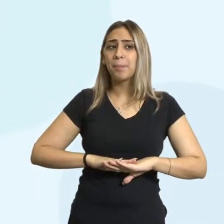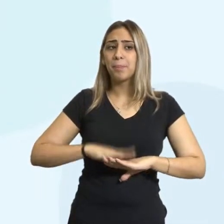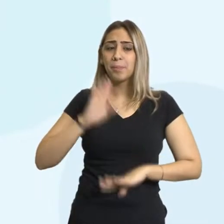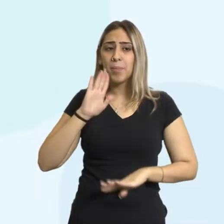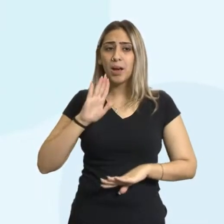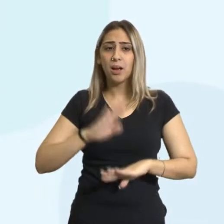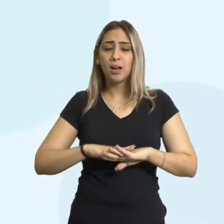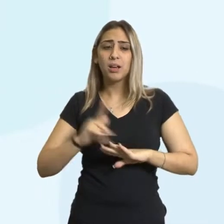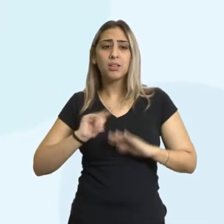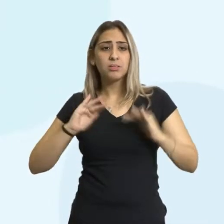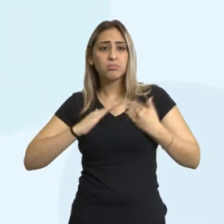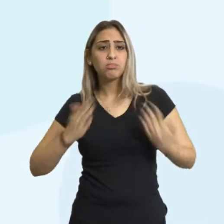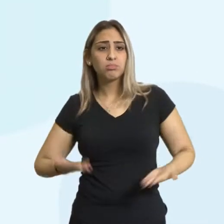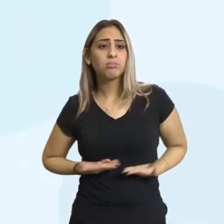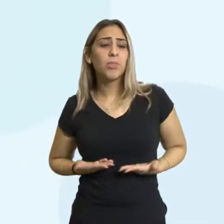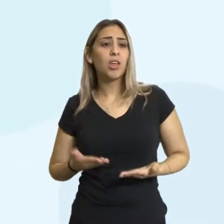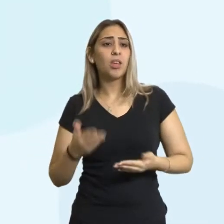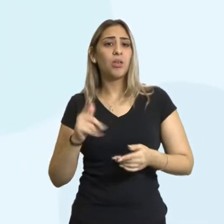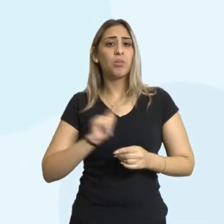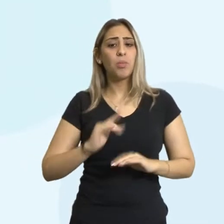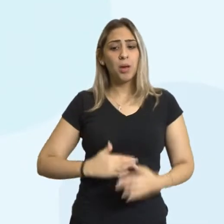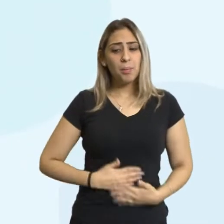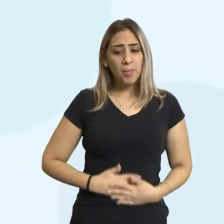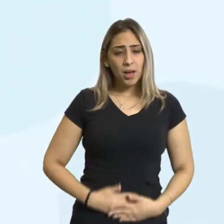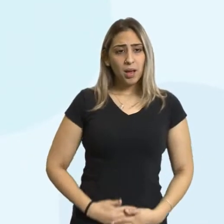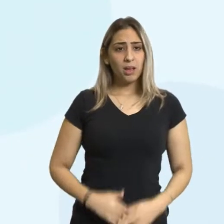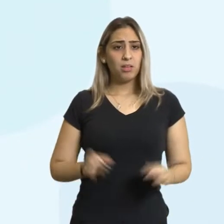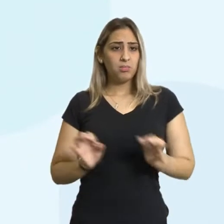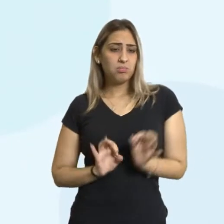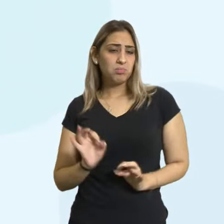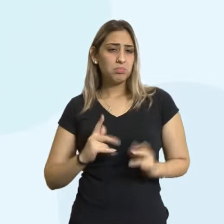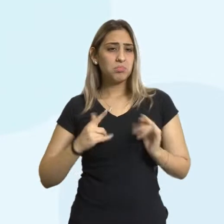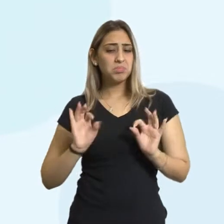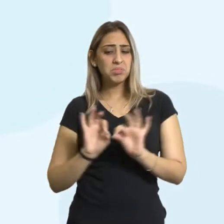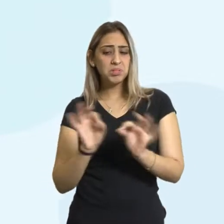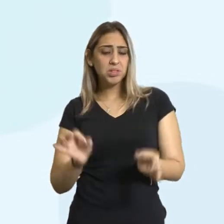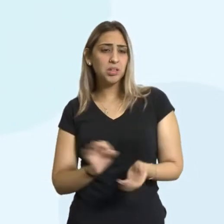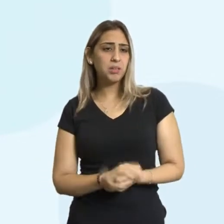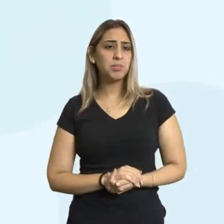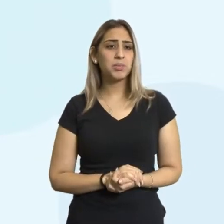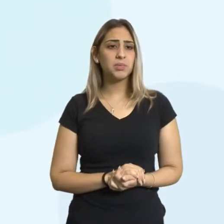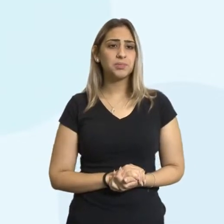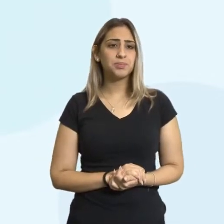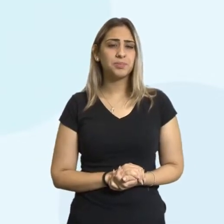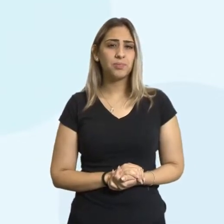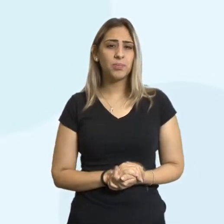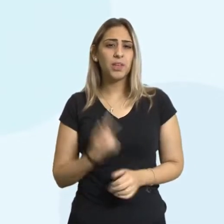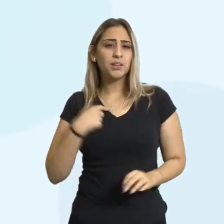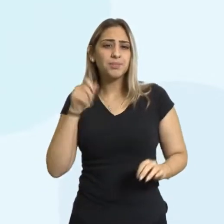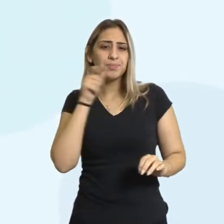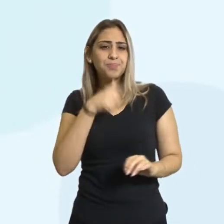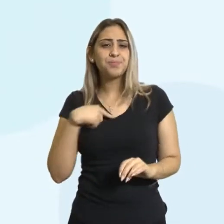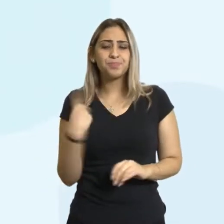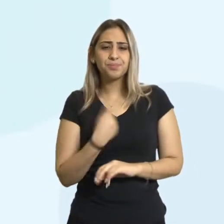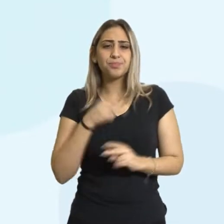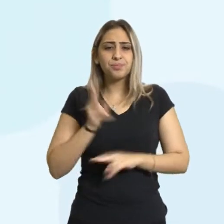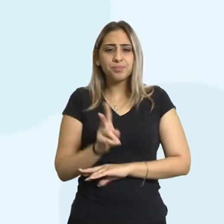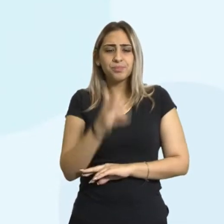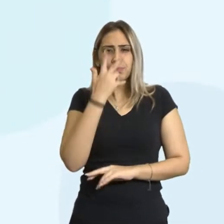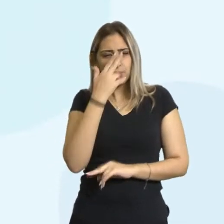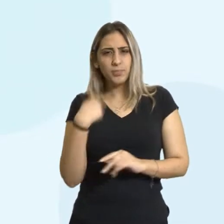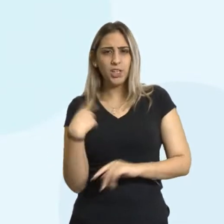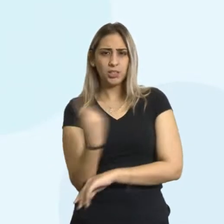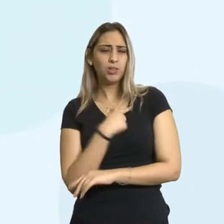tem seios proeminentes um uma barriga proeminente ancas proeminentes é é engraçado que a gente sempre acha que